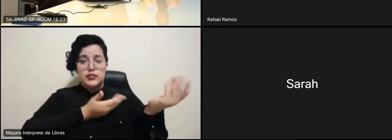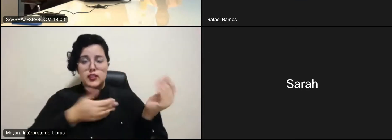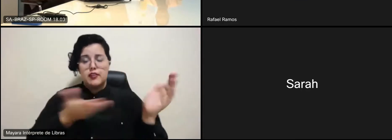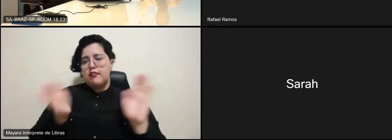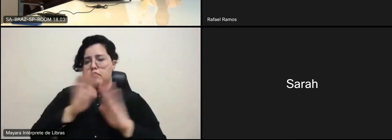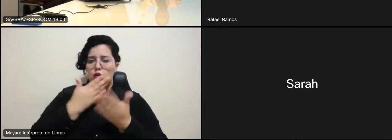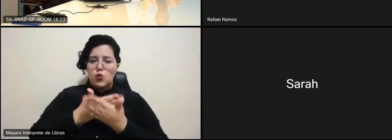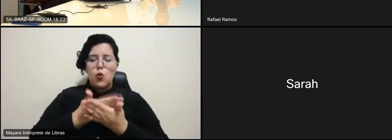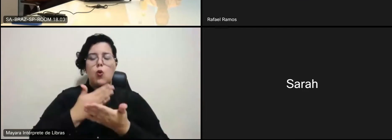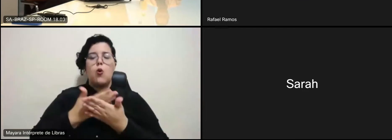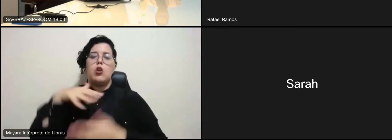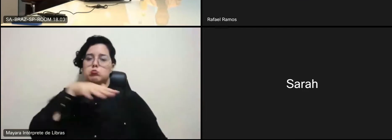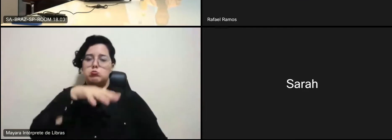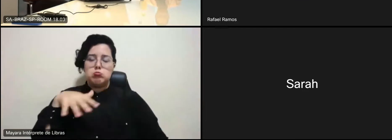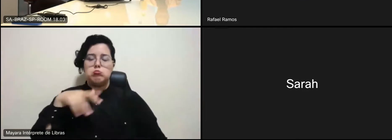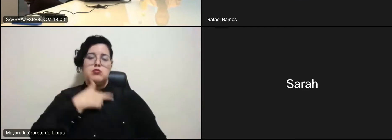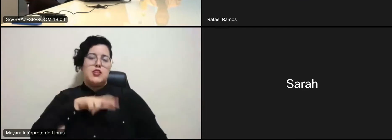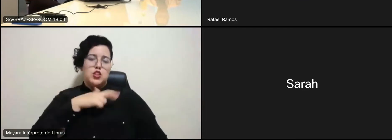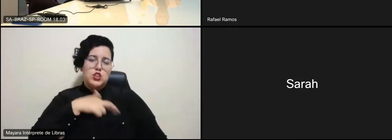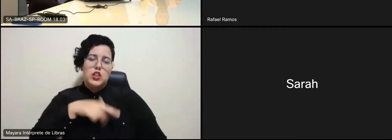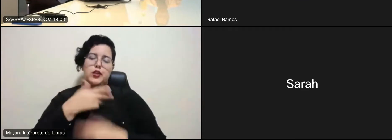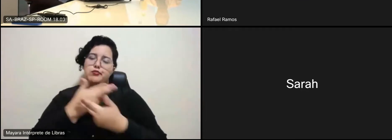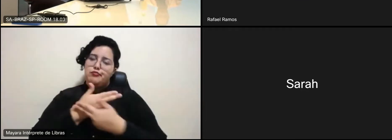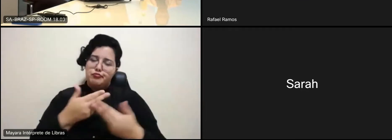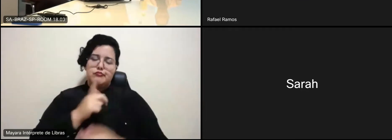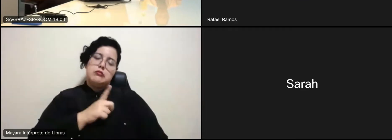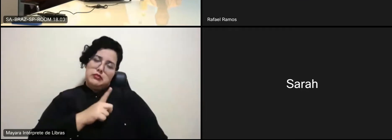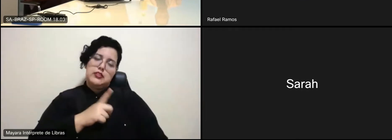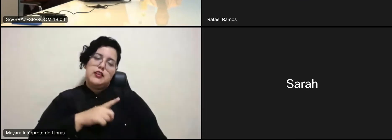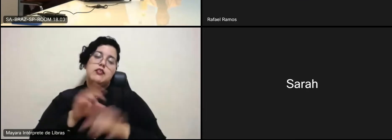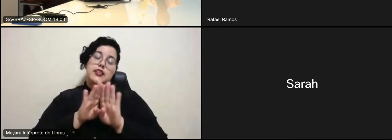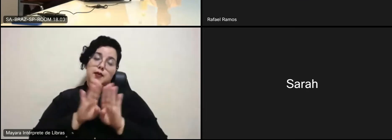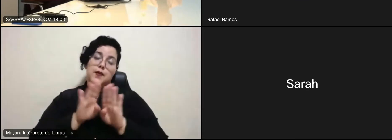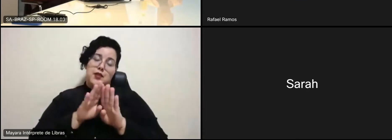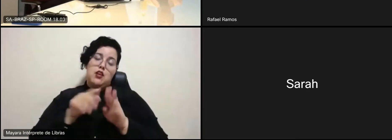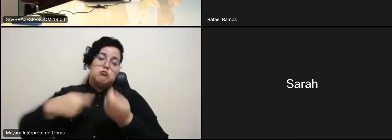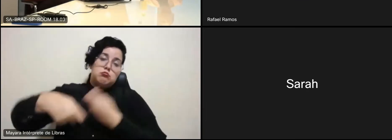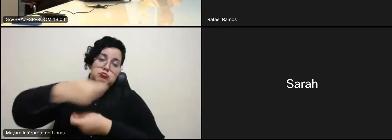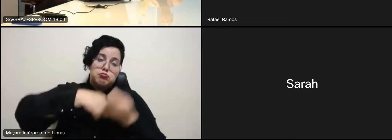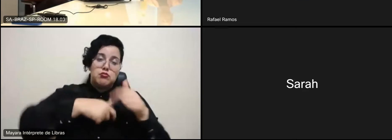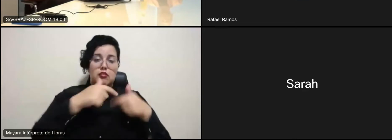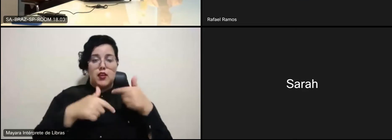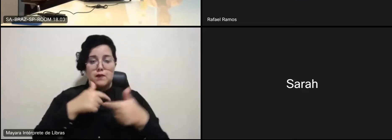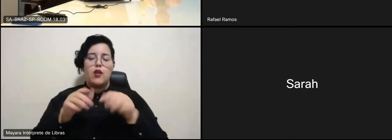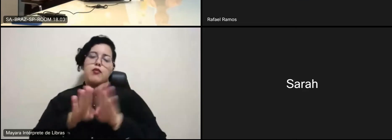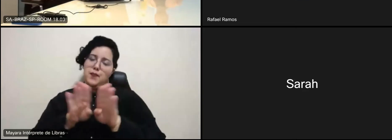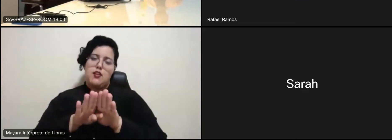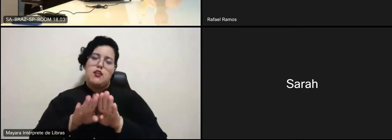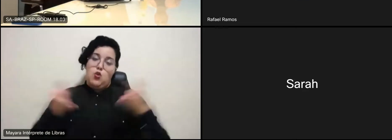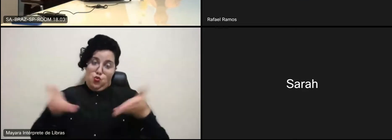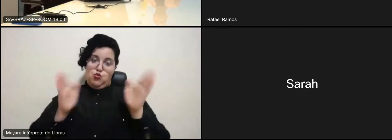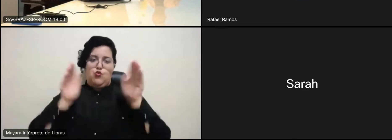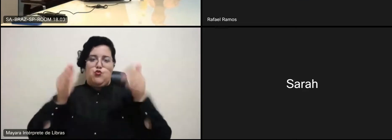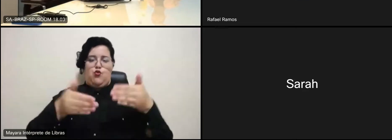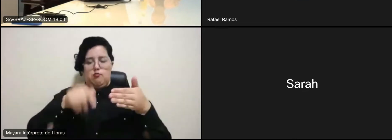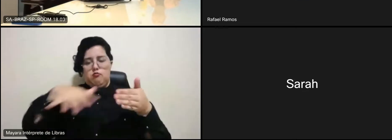por instituições religiosas, e até mesmo no próprio mercado de trabalho, que é o que a gente veio focar e é a minha